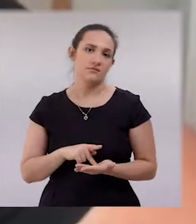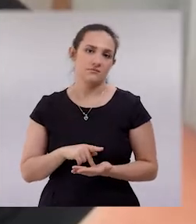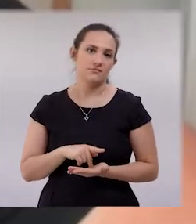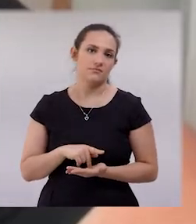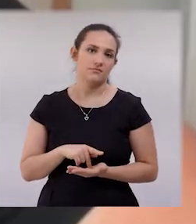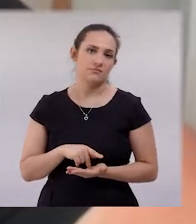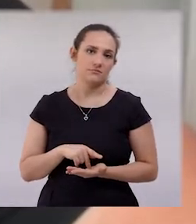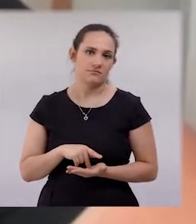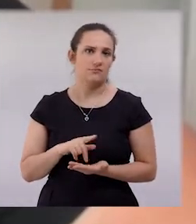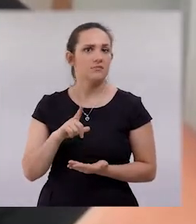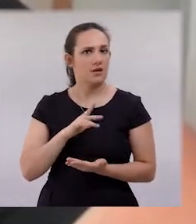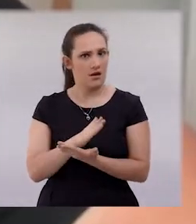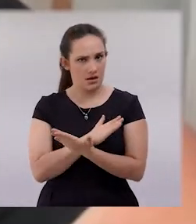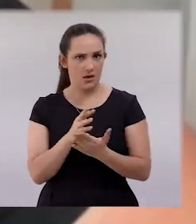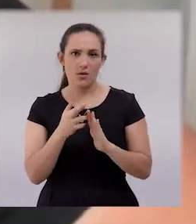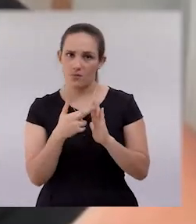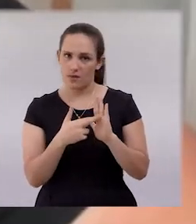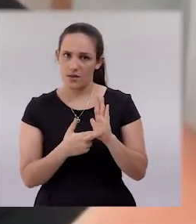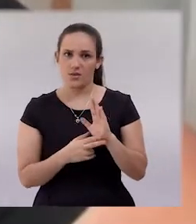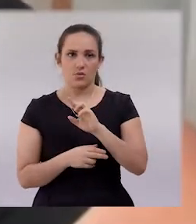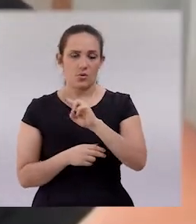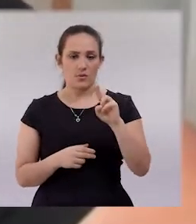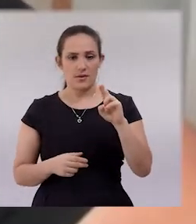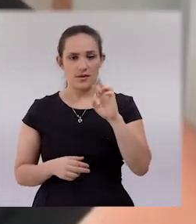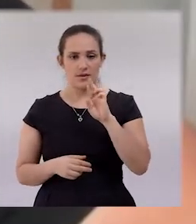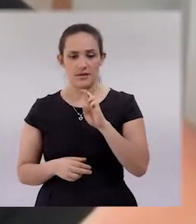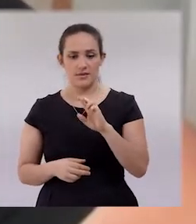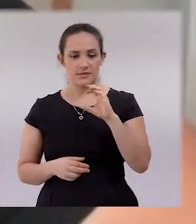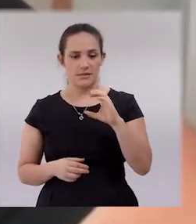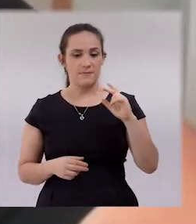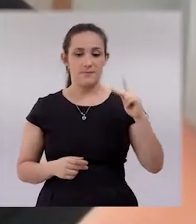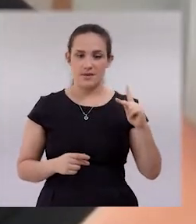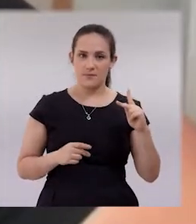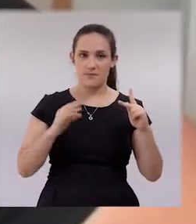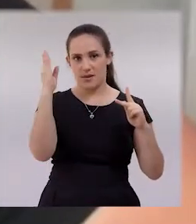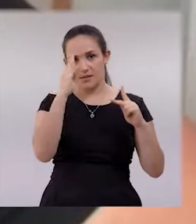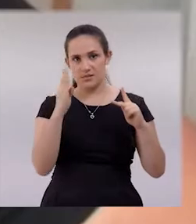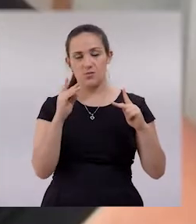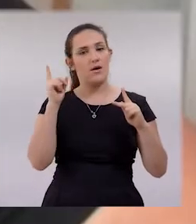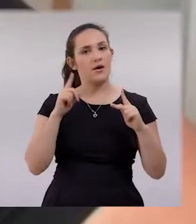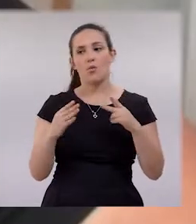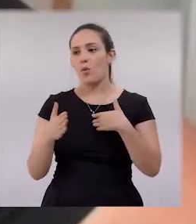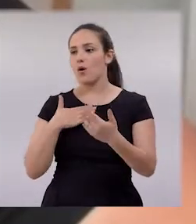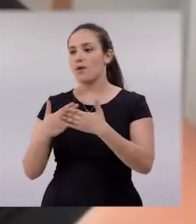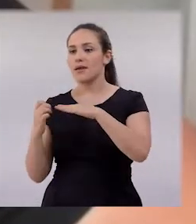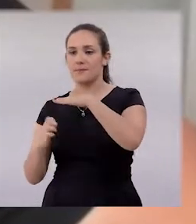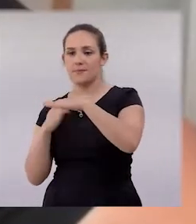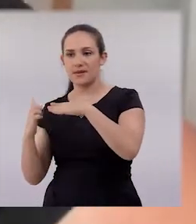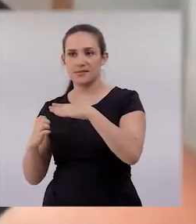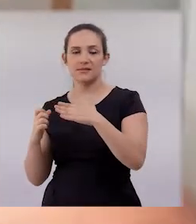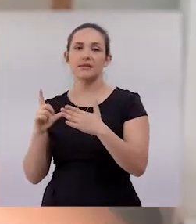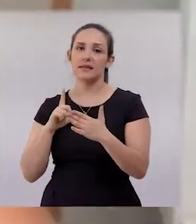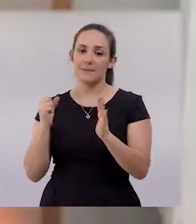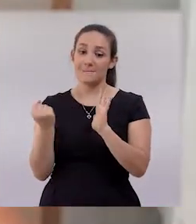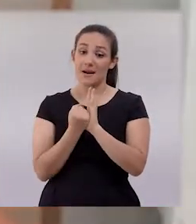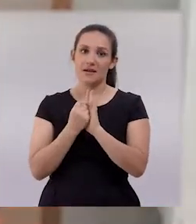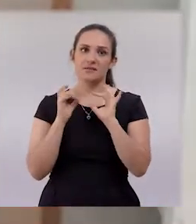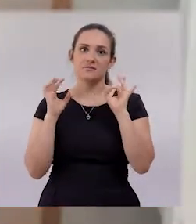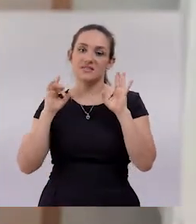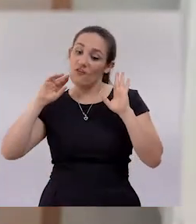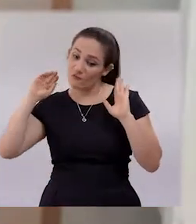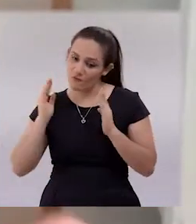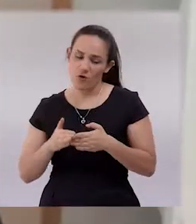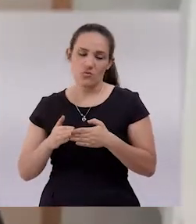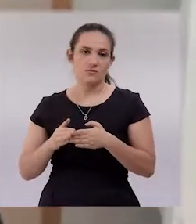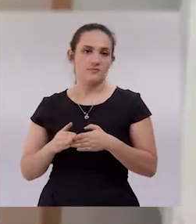Essa certificadora segue regras da chamada ICP Brasil. Qualquer certificadora, hoje, tem a